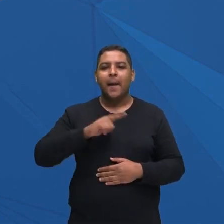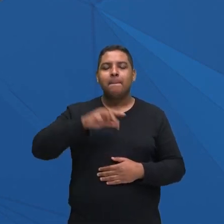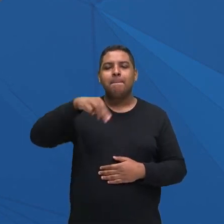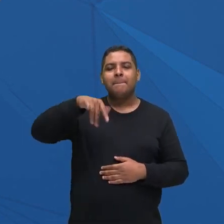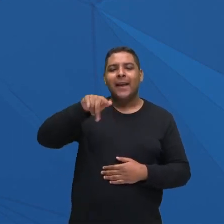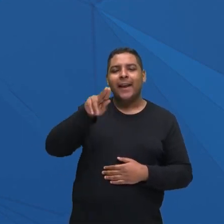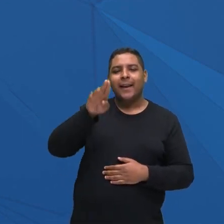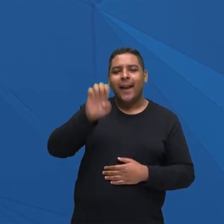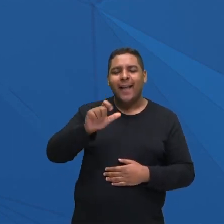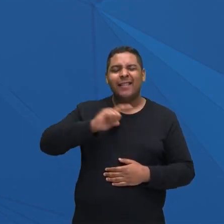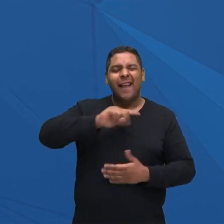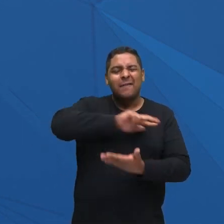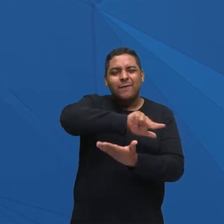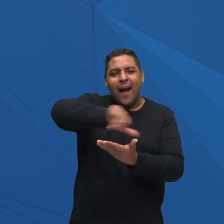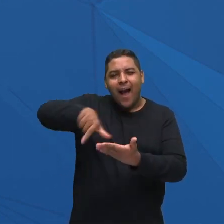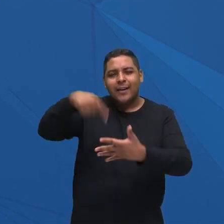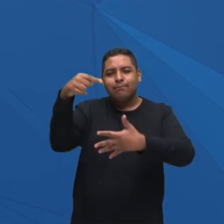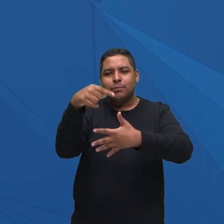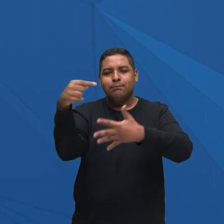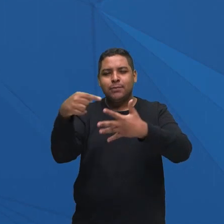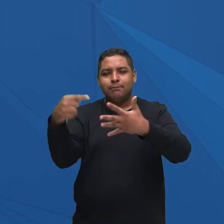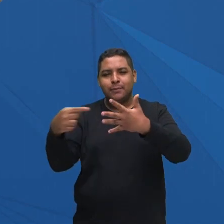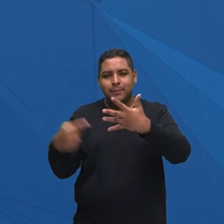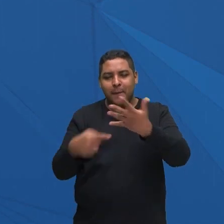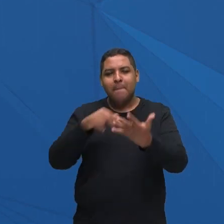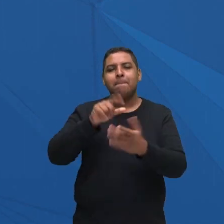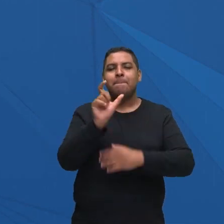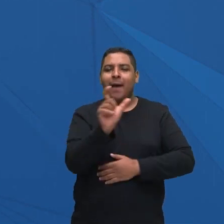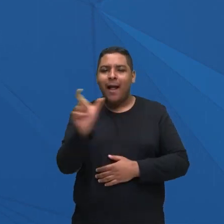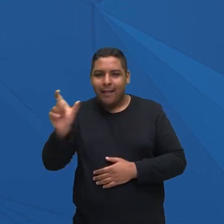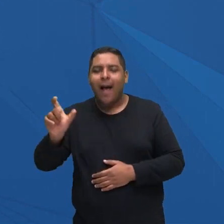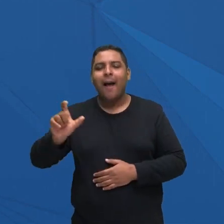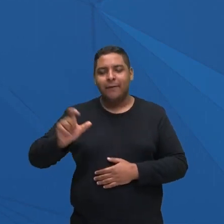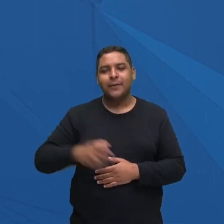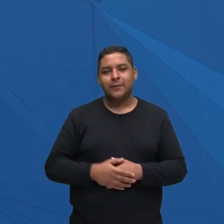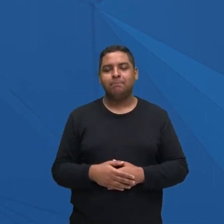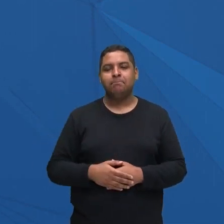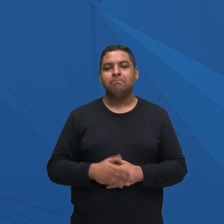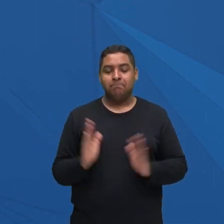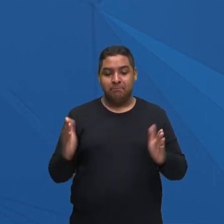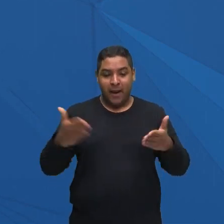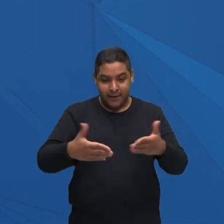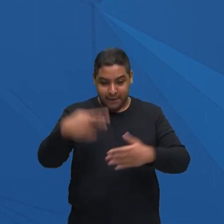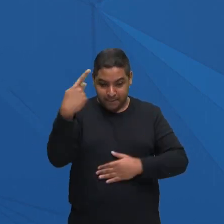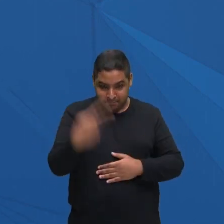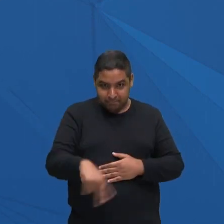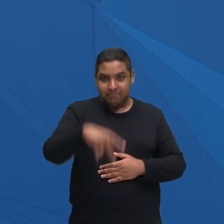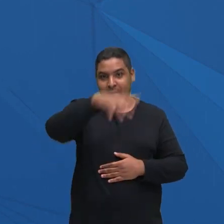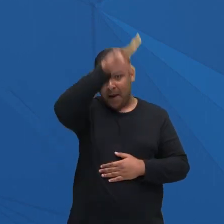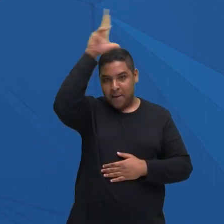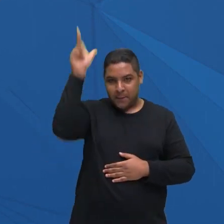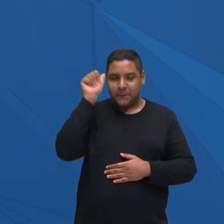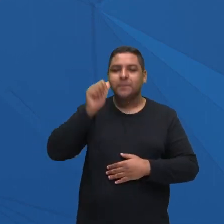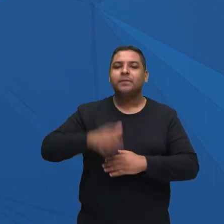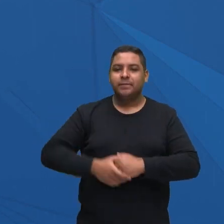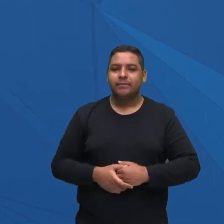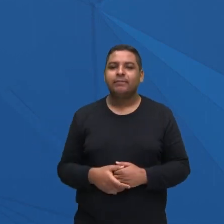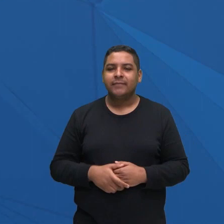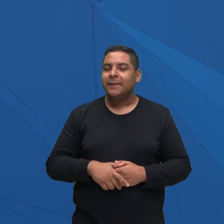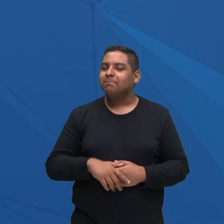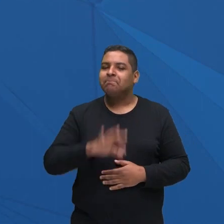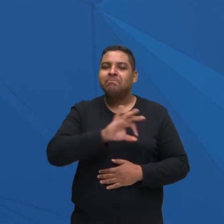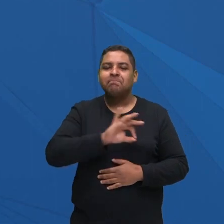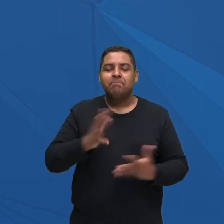migué. Então tem muito termo que é legal. Obrigada mesmo aí pra gente relaxar, como foi bom poder prestigiar,